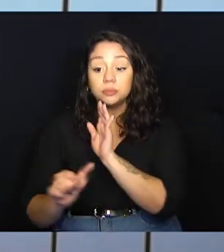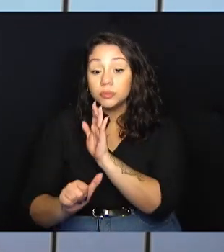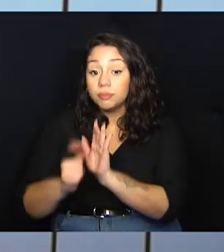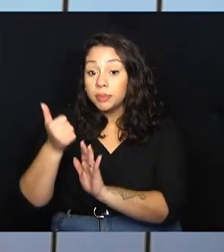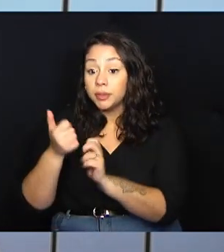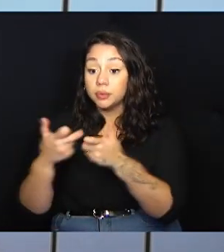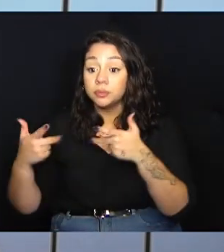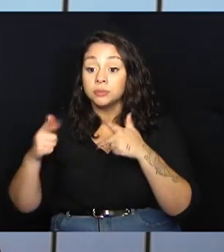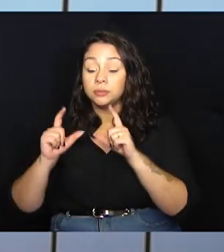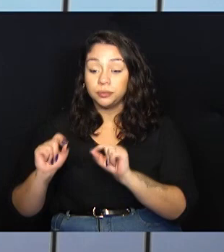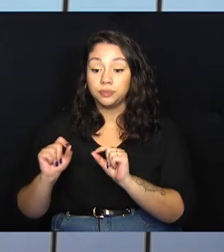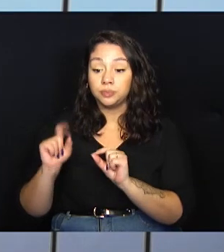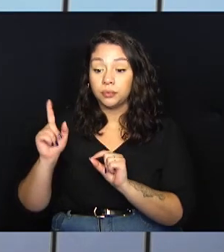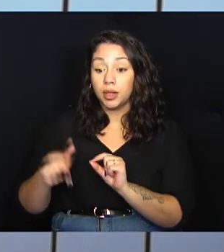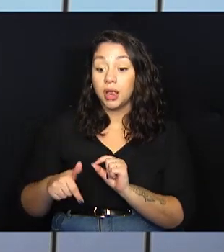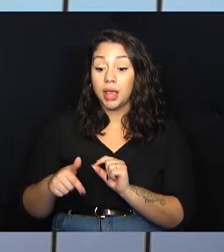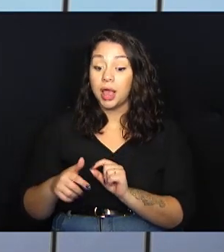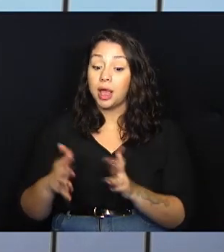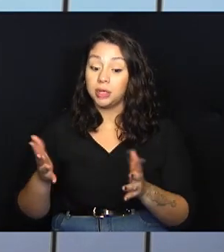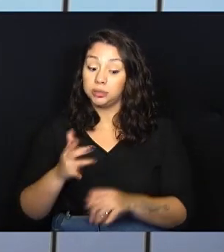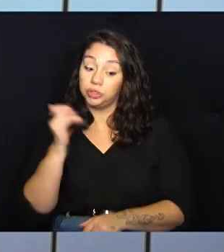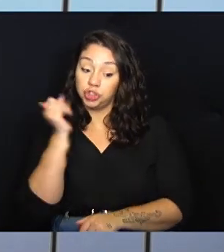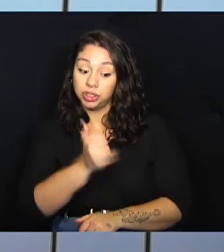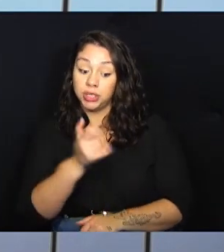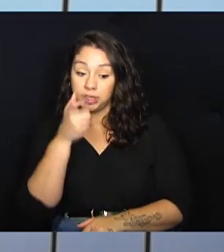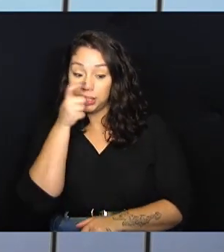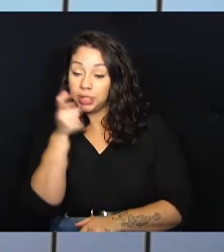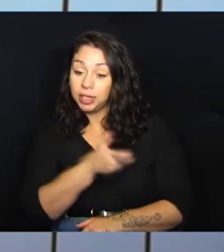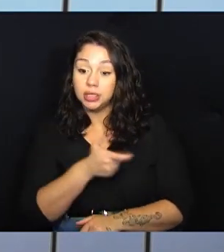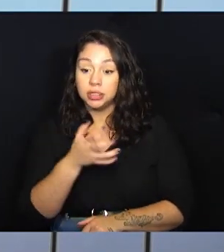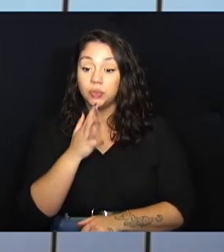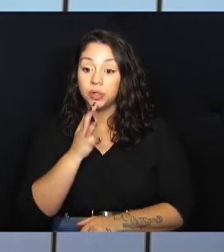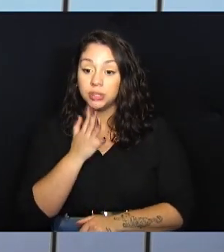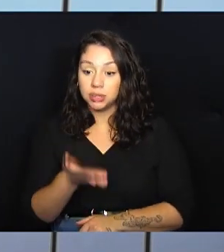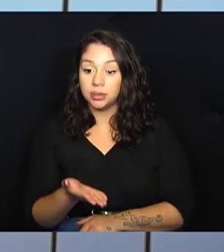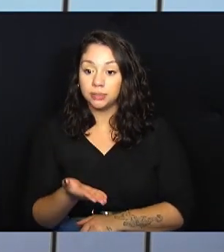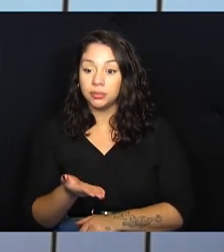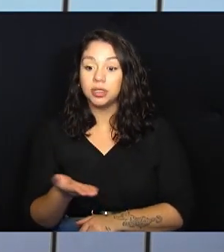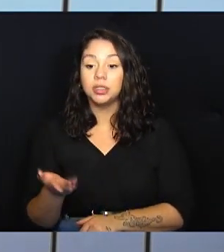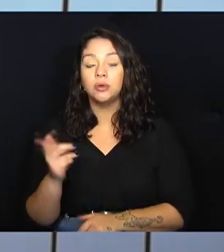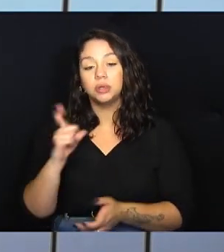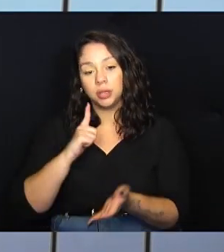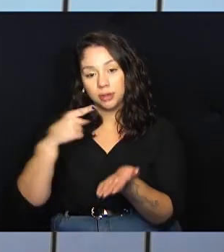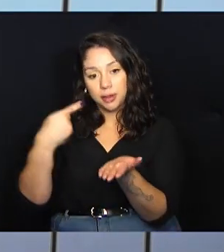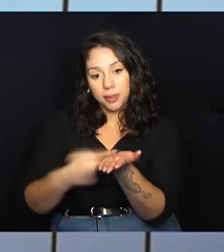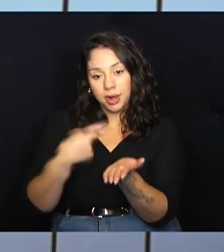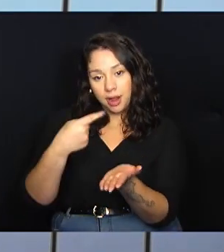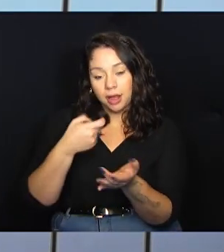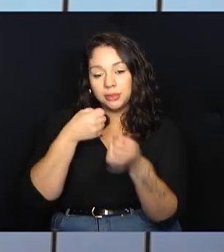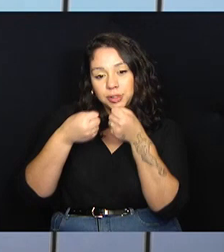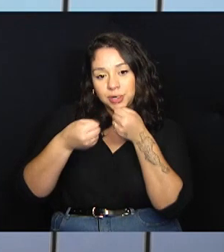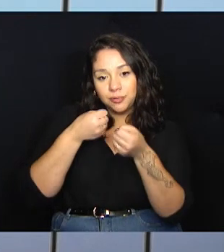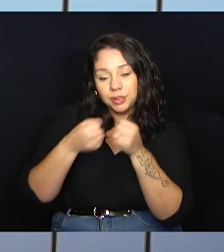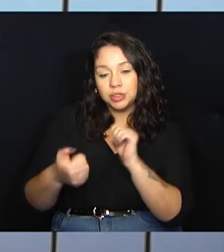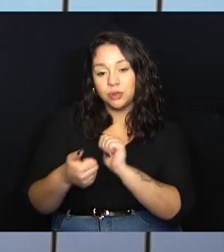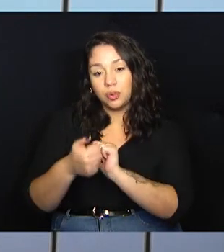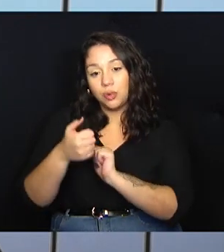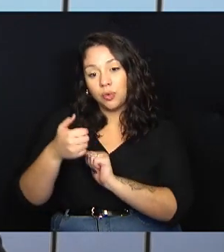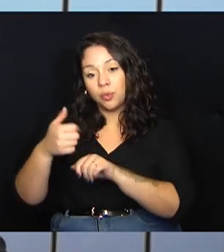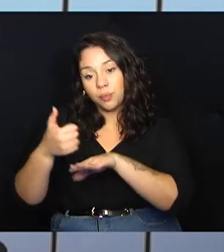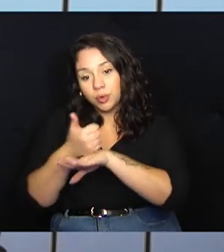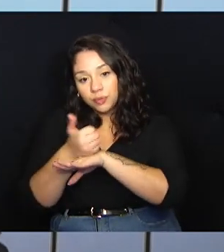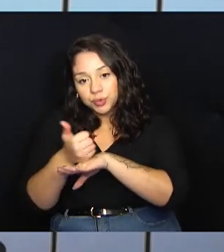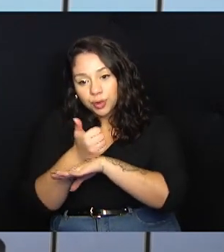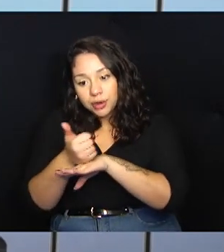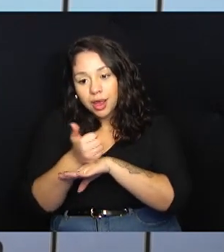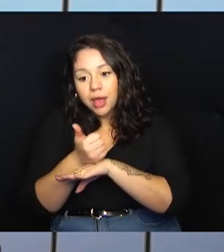coisa é dizer do seu interesse em conhecer. Então, vai ser marcada uma entrevista com os profissionais desses serviços, onde